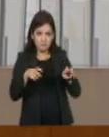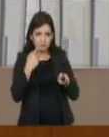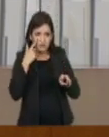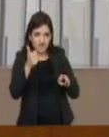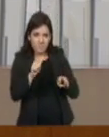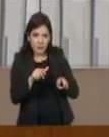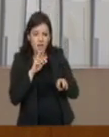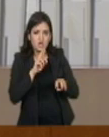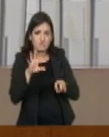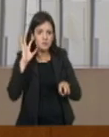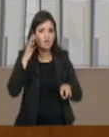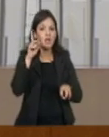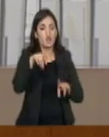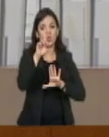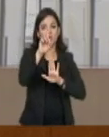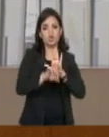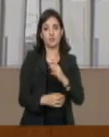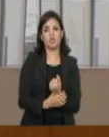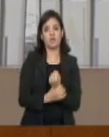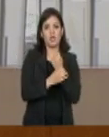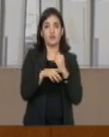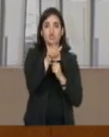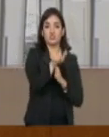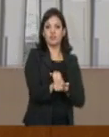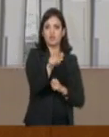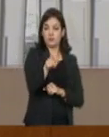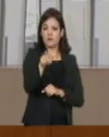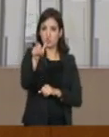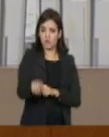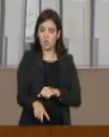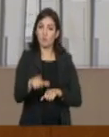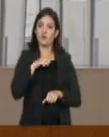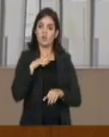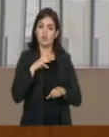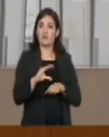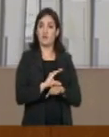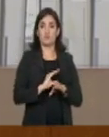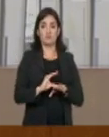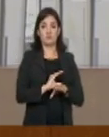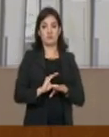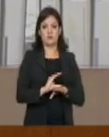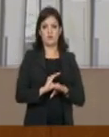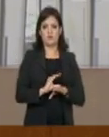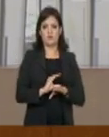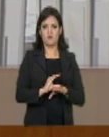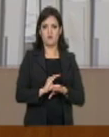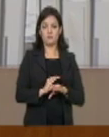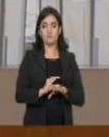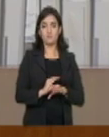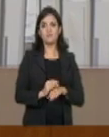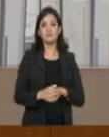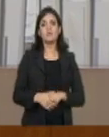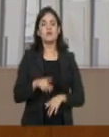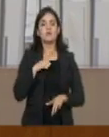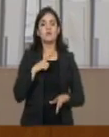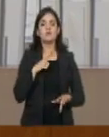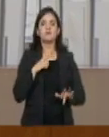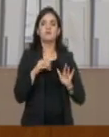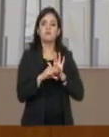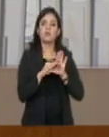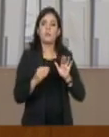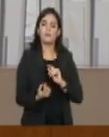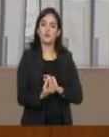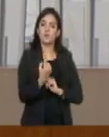encontra-se no rol dos direitos e garantias individuais da nossa Carta Constitucional, previsto em seu capítulo 1º,